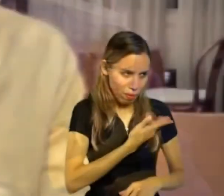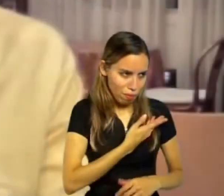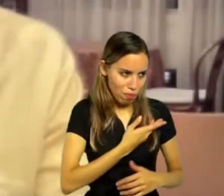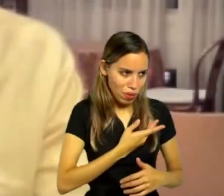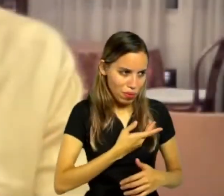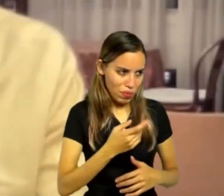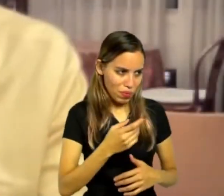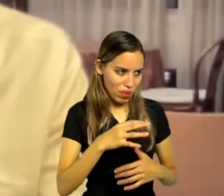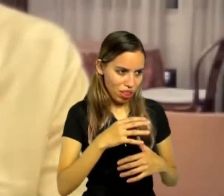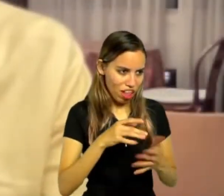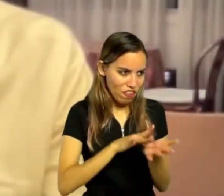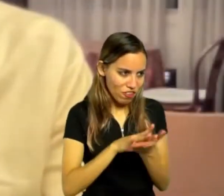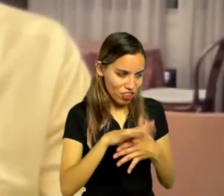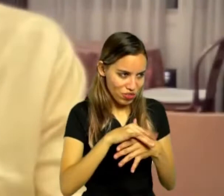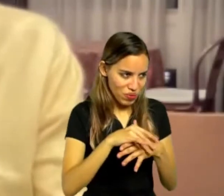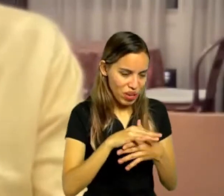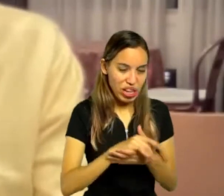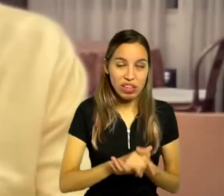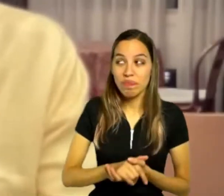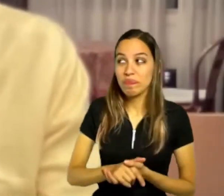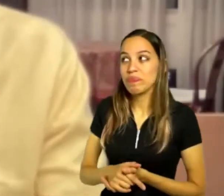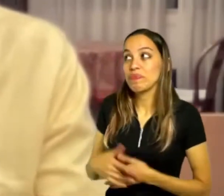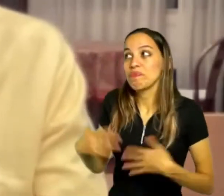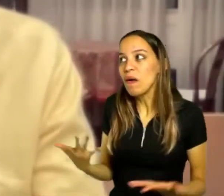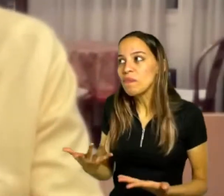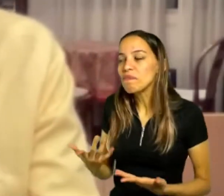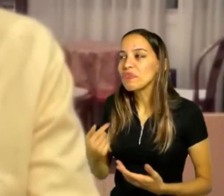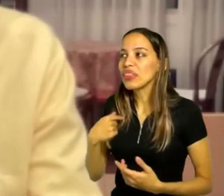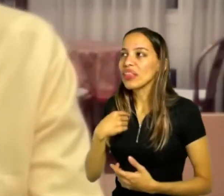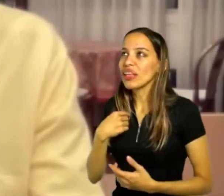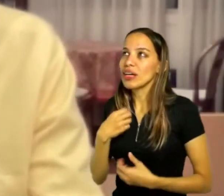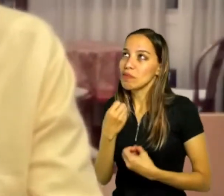Eu tento. Alguns são muito resistentes, outros menos.